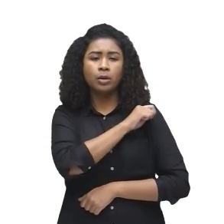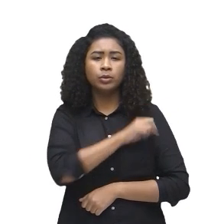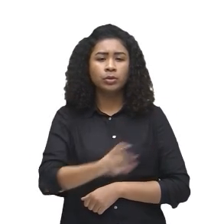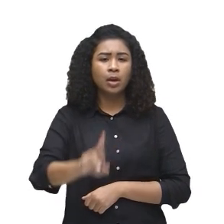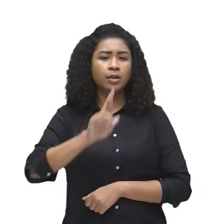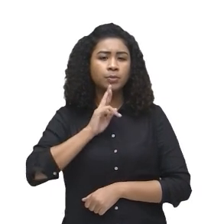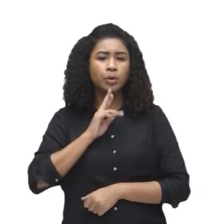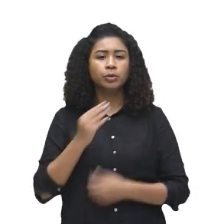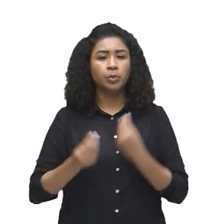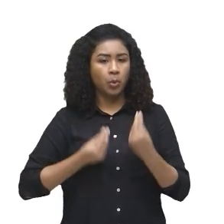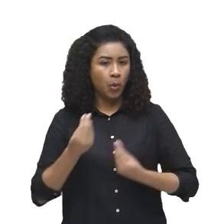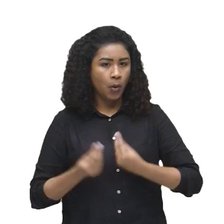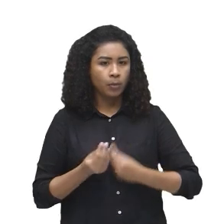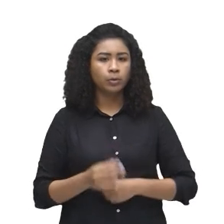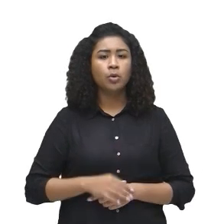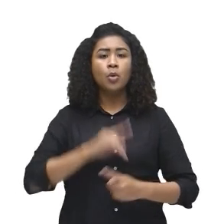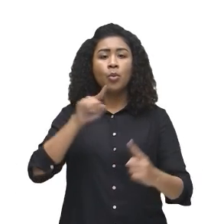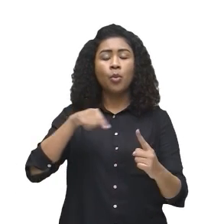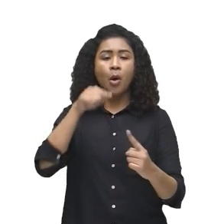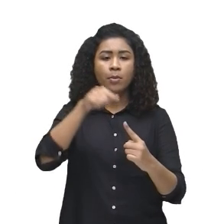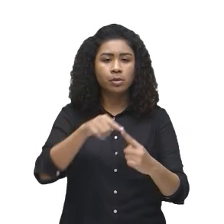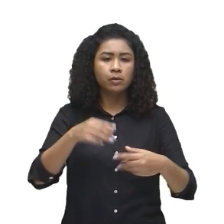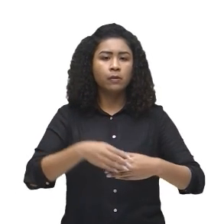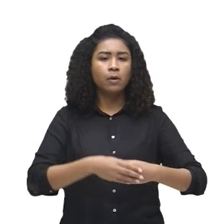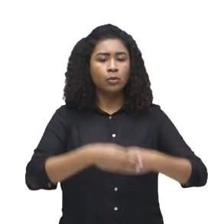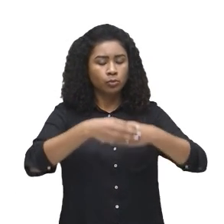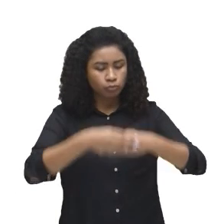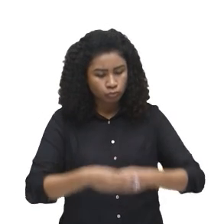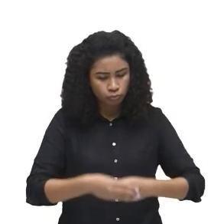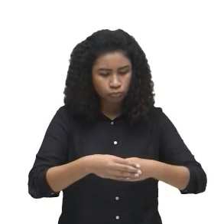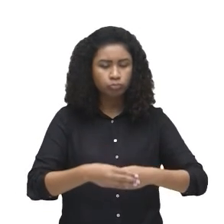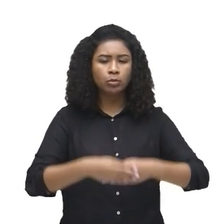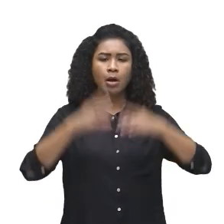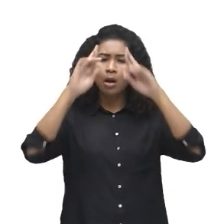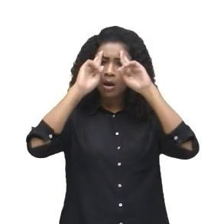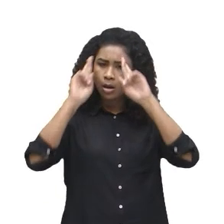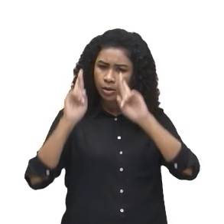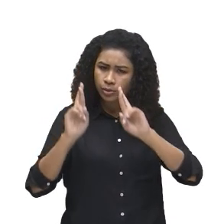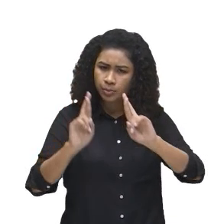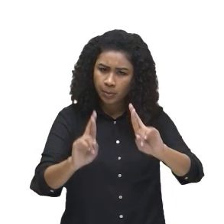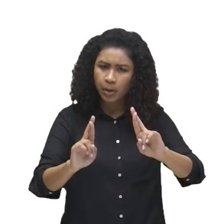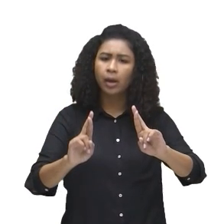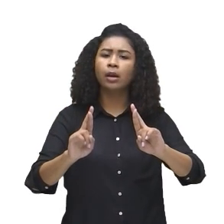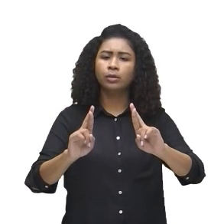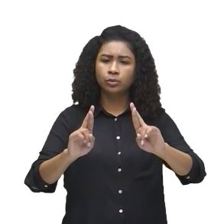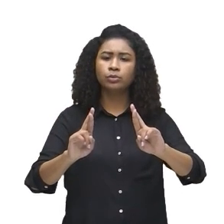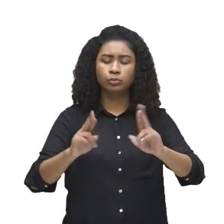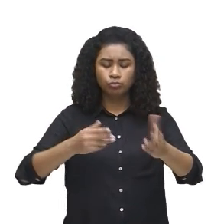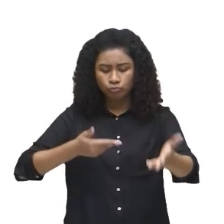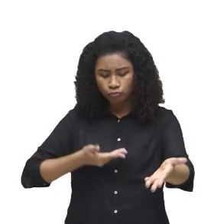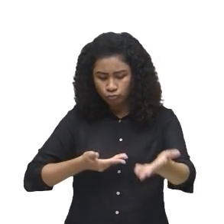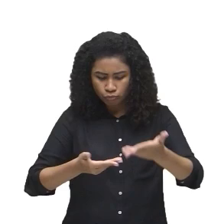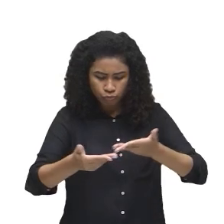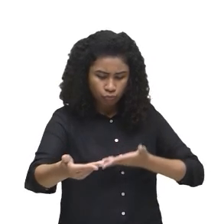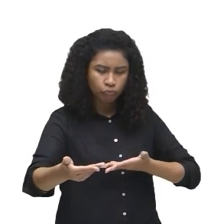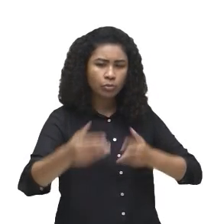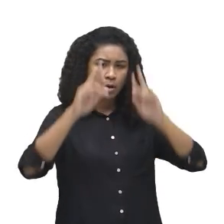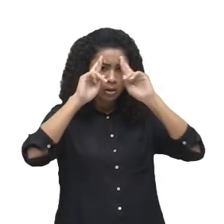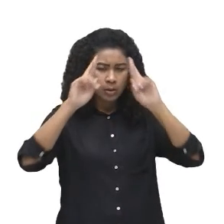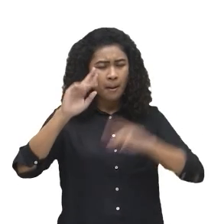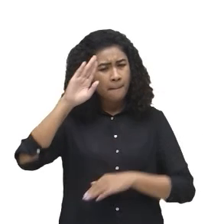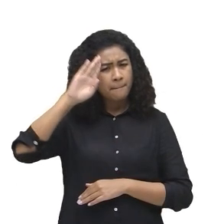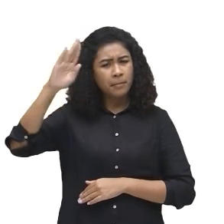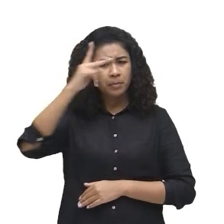a finalidade é de cumprimento, reverência e respeito ao outro, principalmente os mais